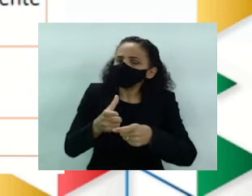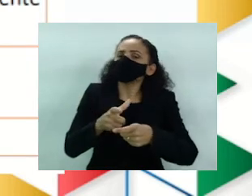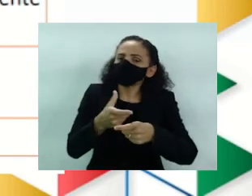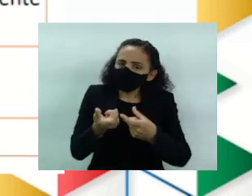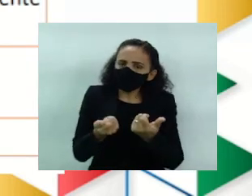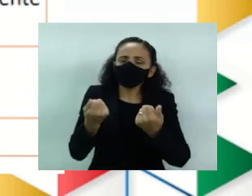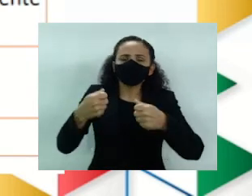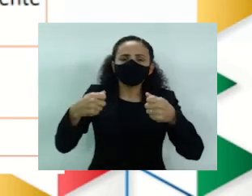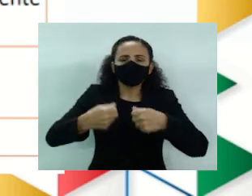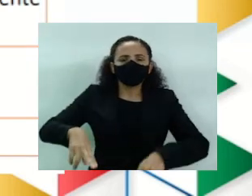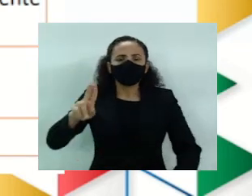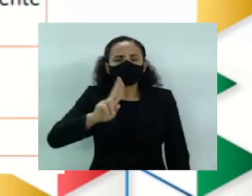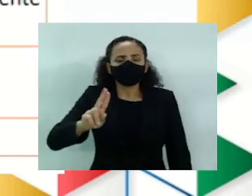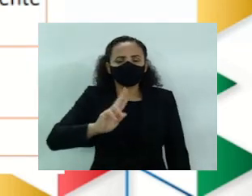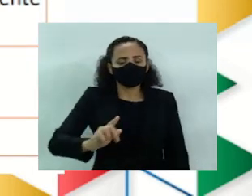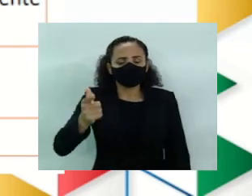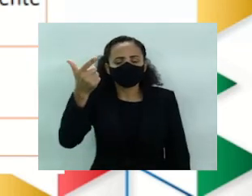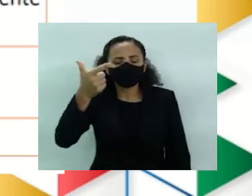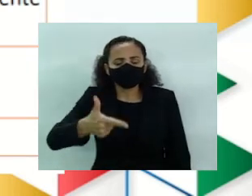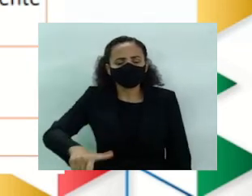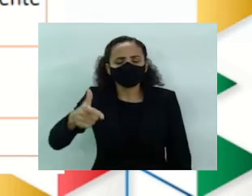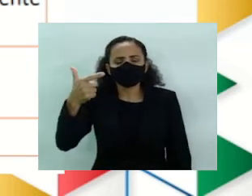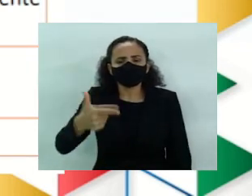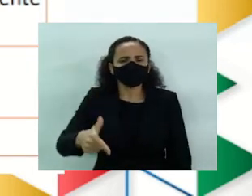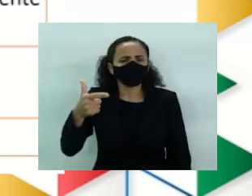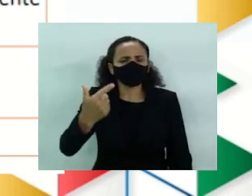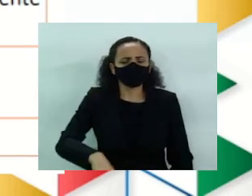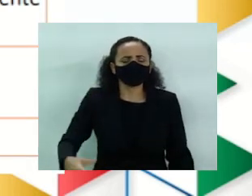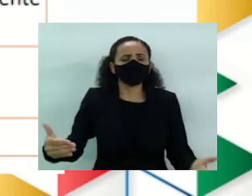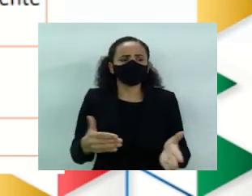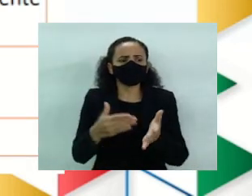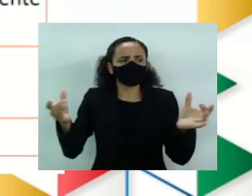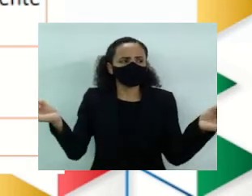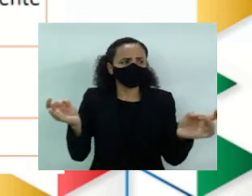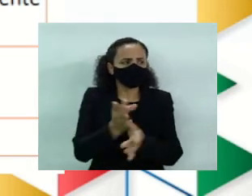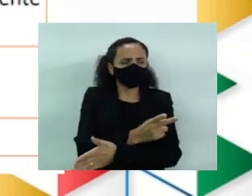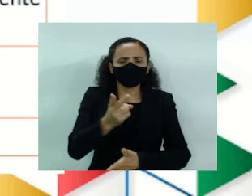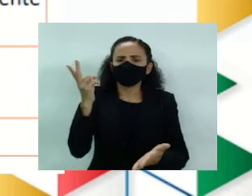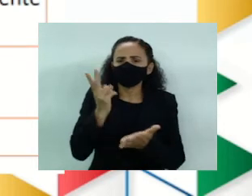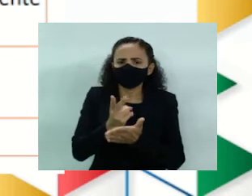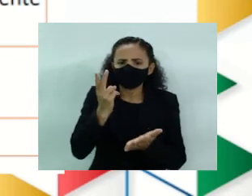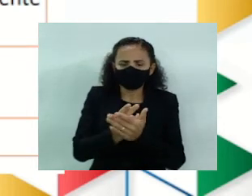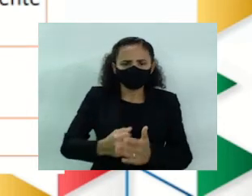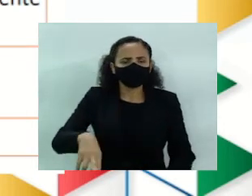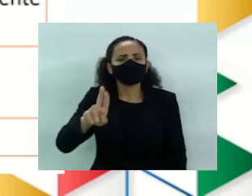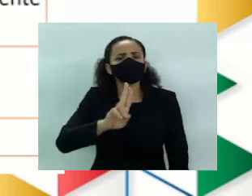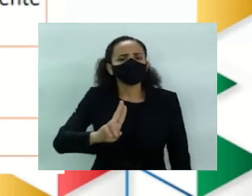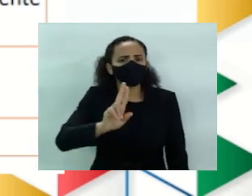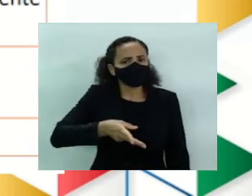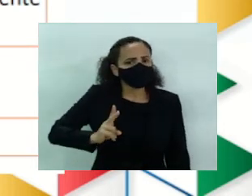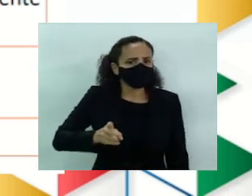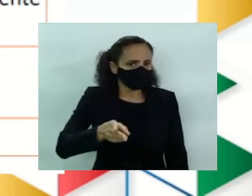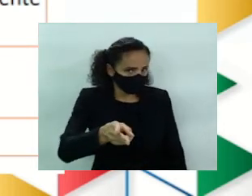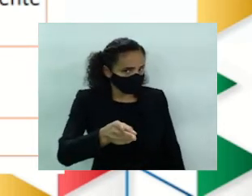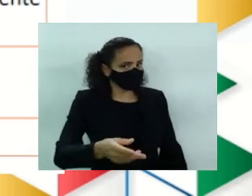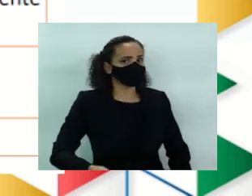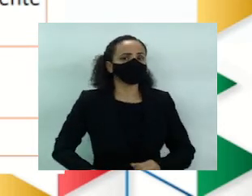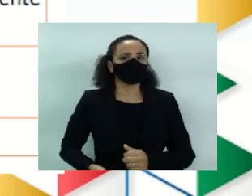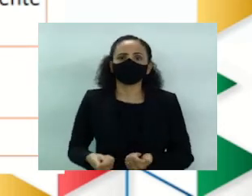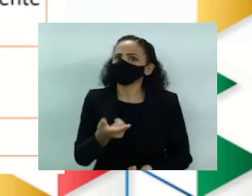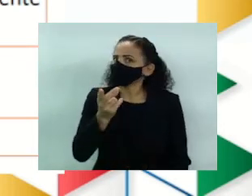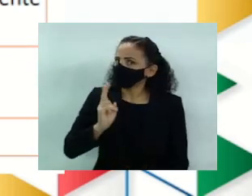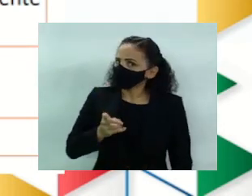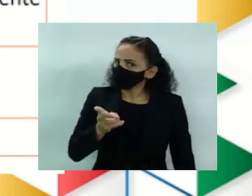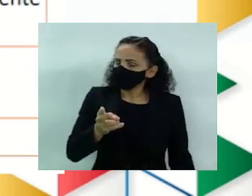Tente usar o máximo os produtos antes de jogá-los fora, tá certo? Utilize sempre antes de jogá-los fora. Nós podemos